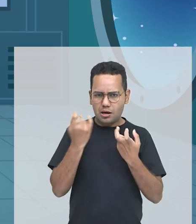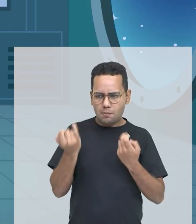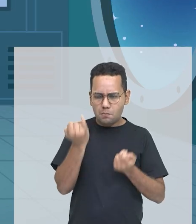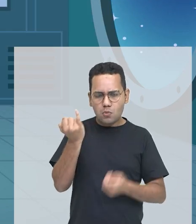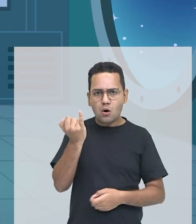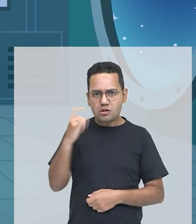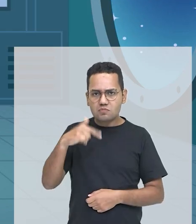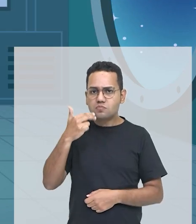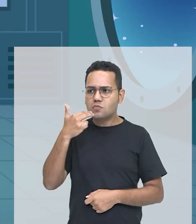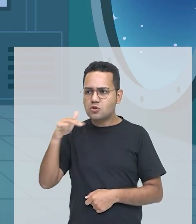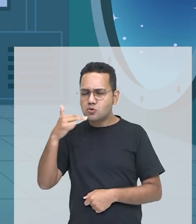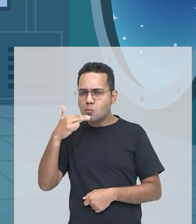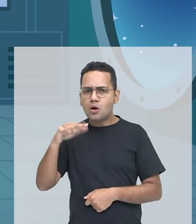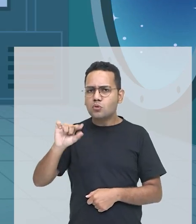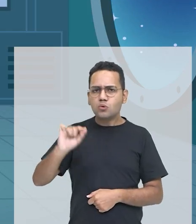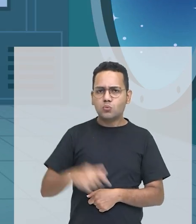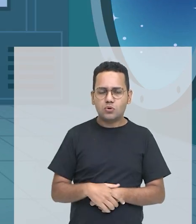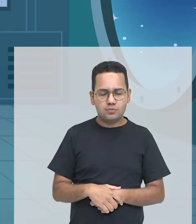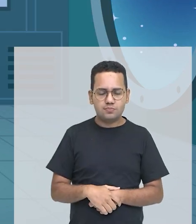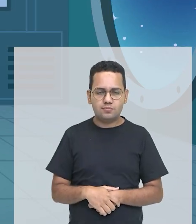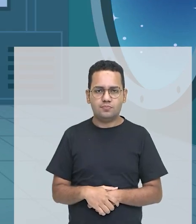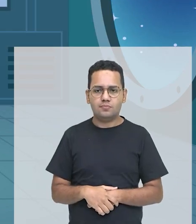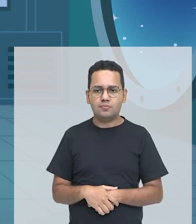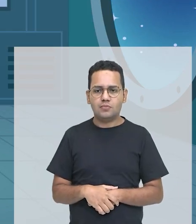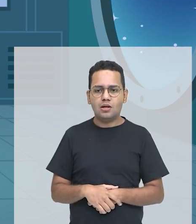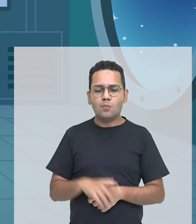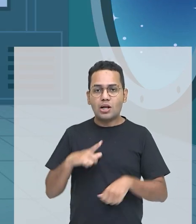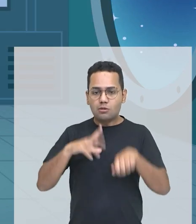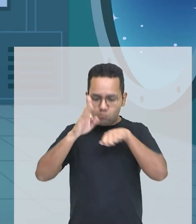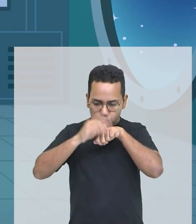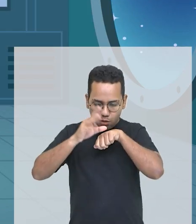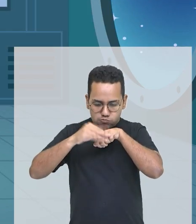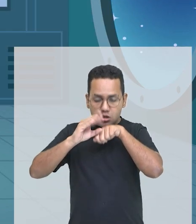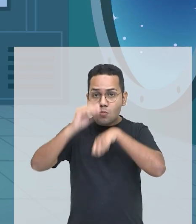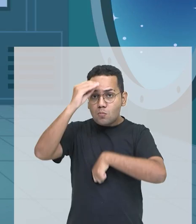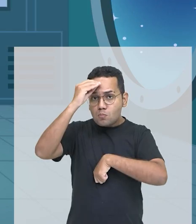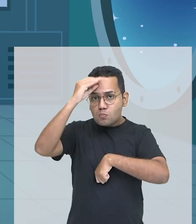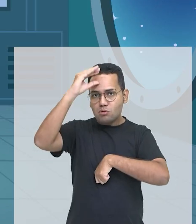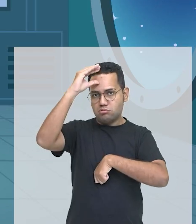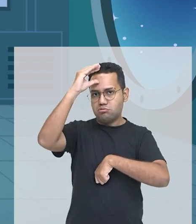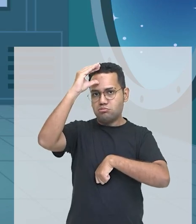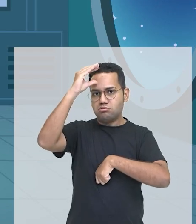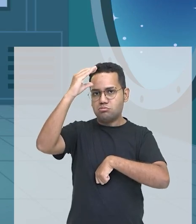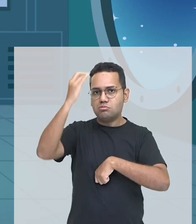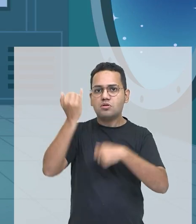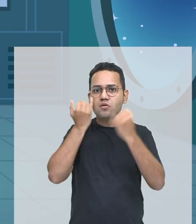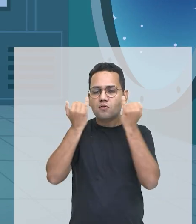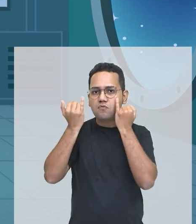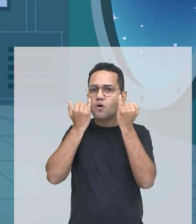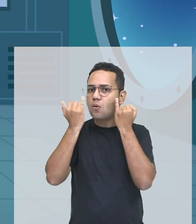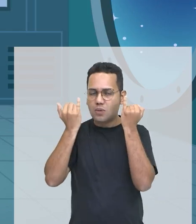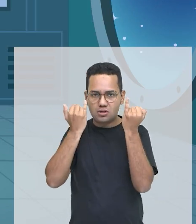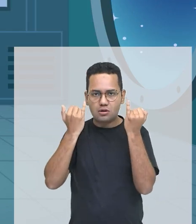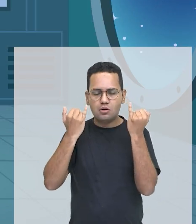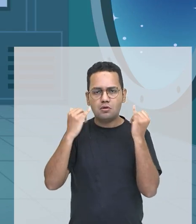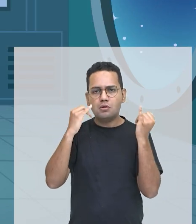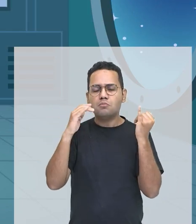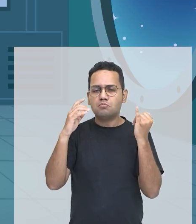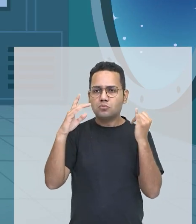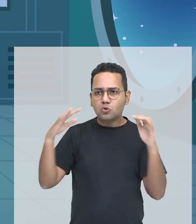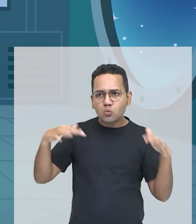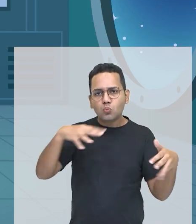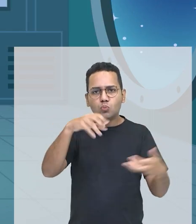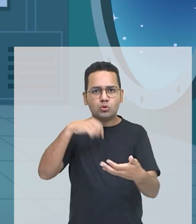acessar conhecimentos, né, acumulados por outras regiões do mundo. Né? Essas pesquisas, também tem muita pesquisa aqui no Brasil sobre